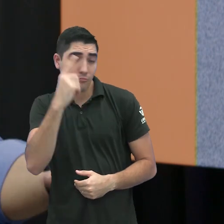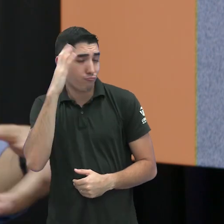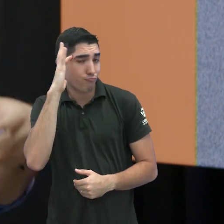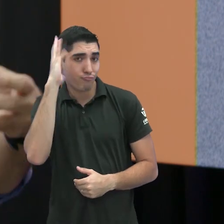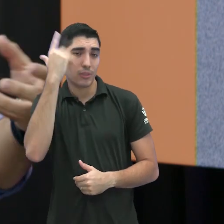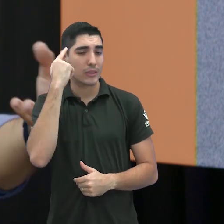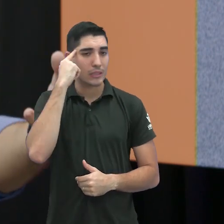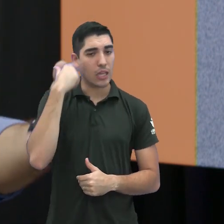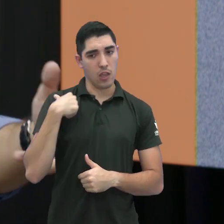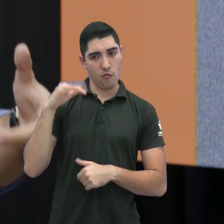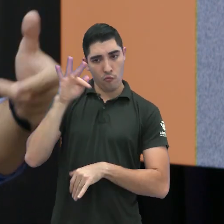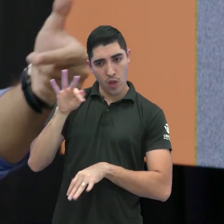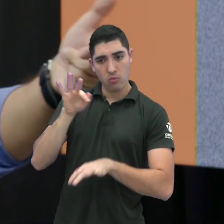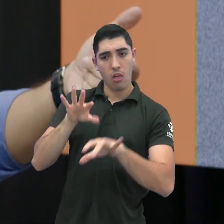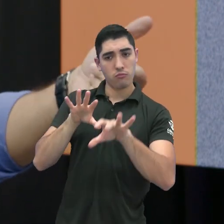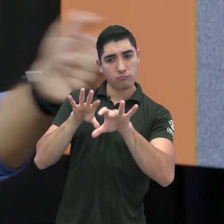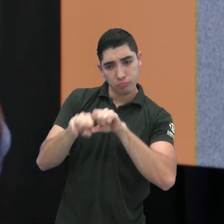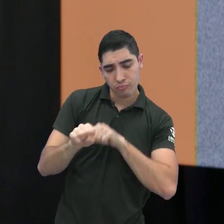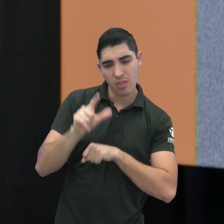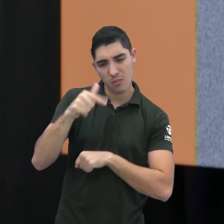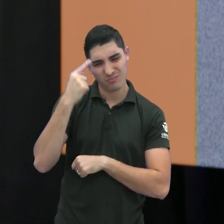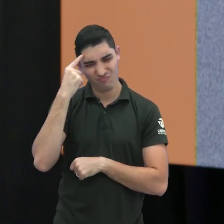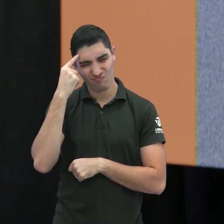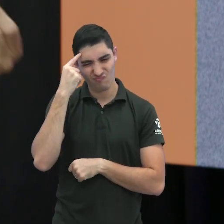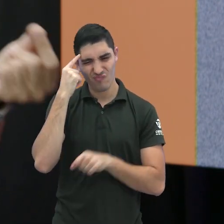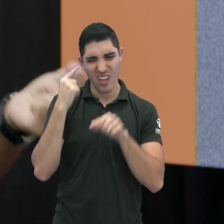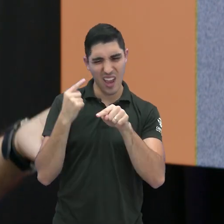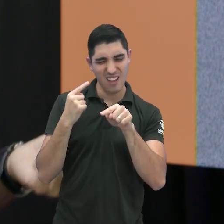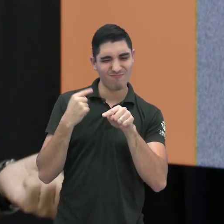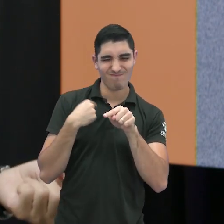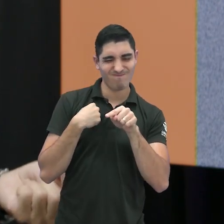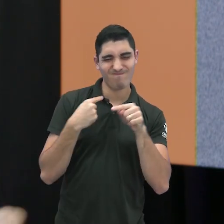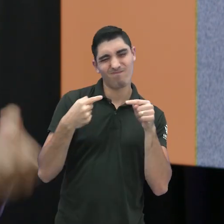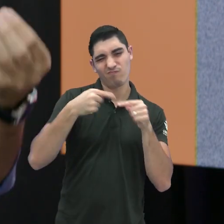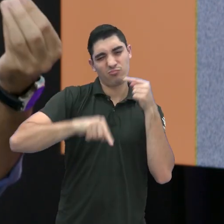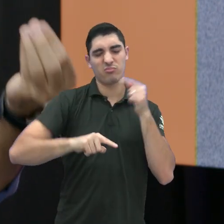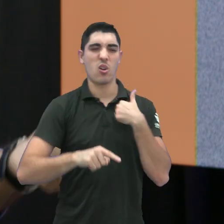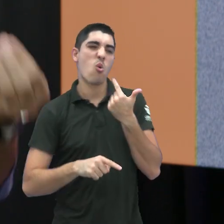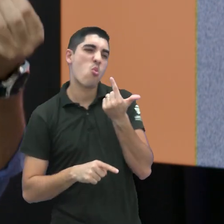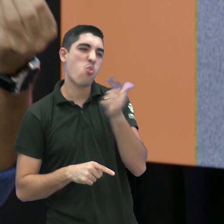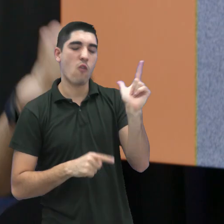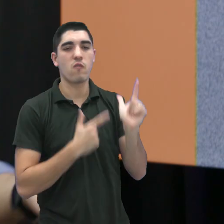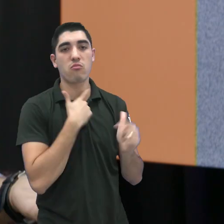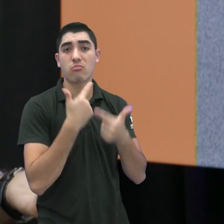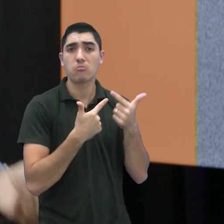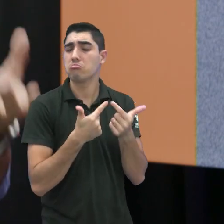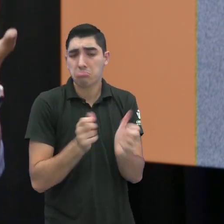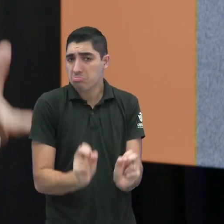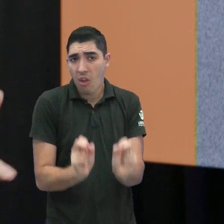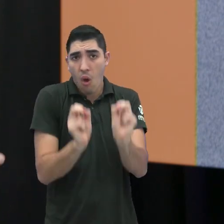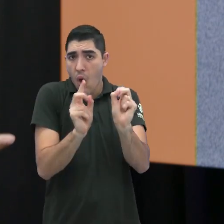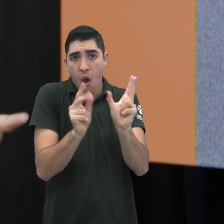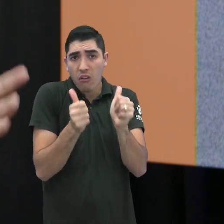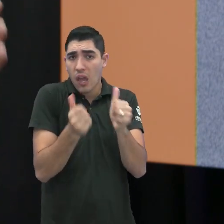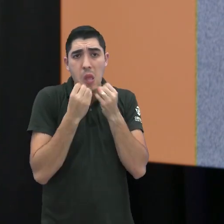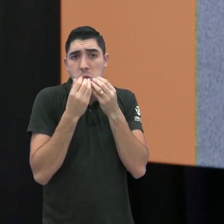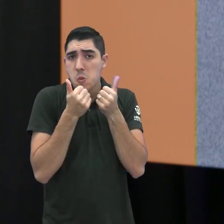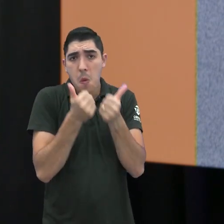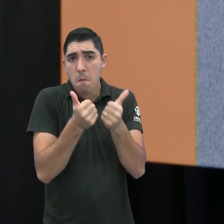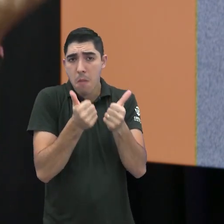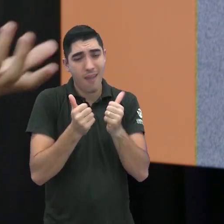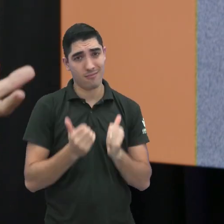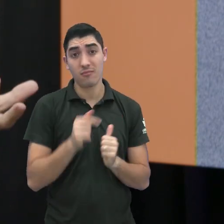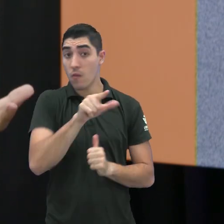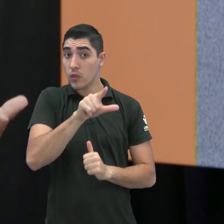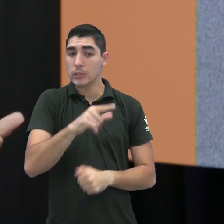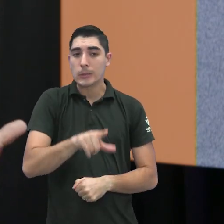final da faculdade comecei a trabalhar, às vezes eu posso descobrir que aquela também não é a área que eu quero seguir para minha vida e tá tudo bem. Perfeito. A escolha profissional, você tem que